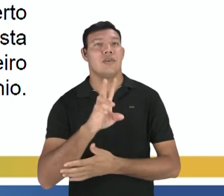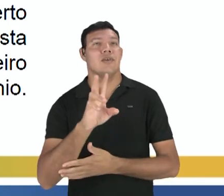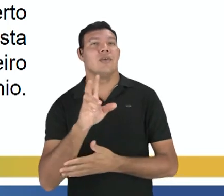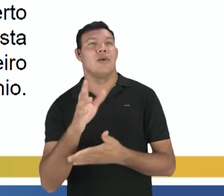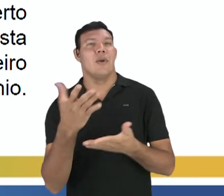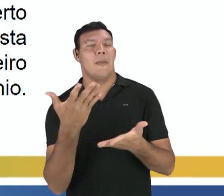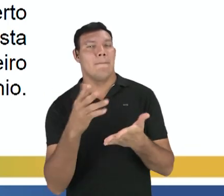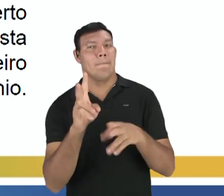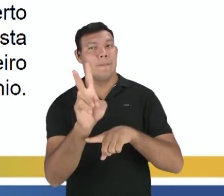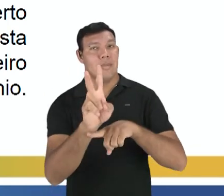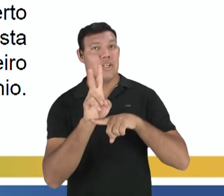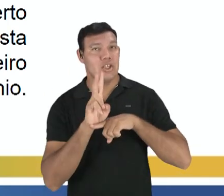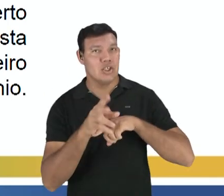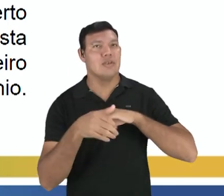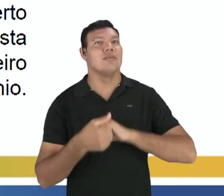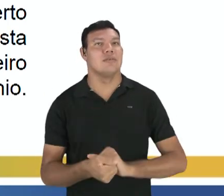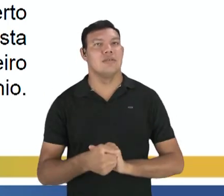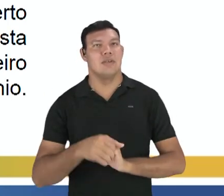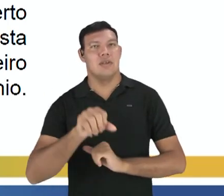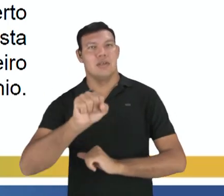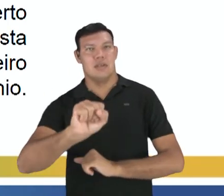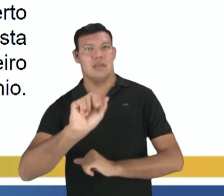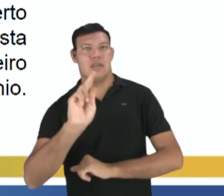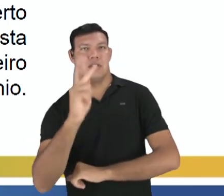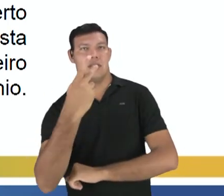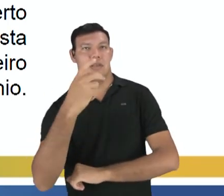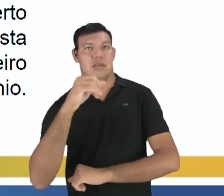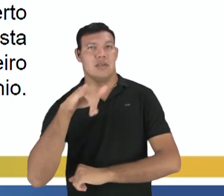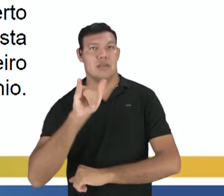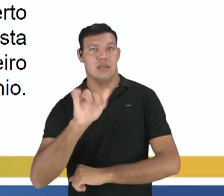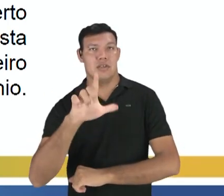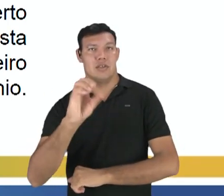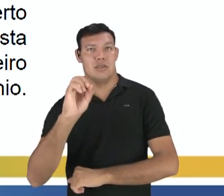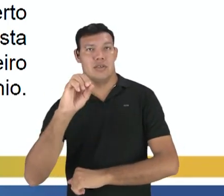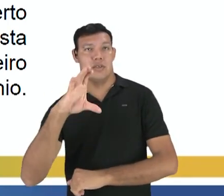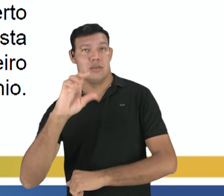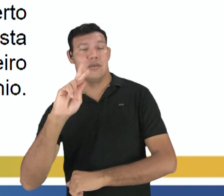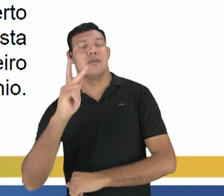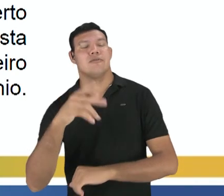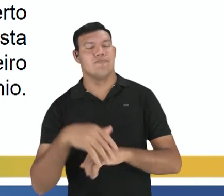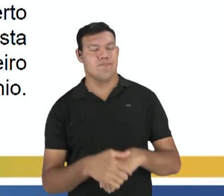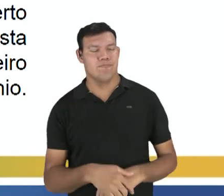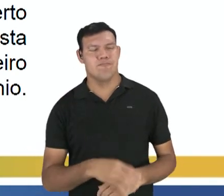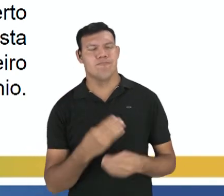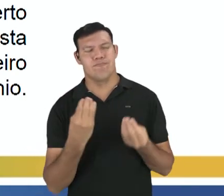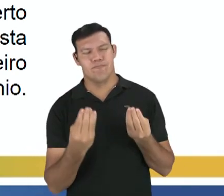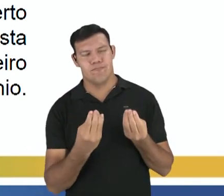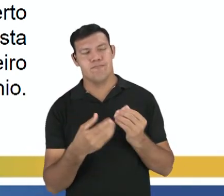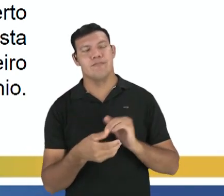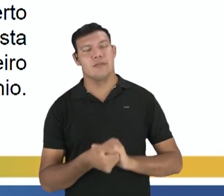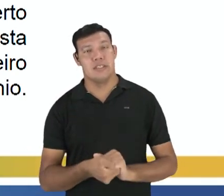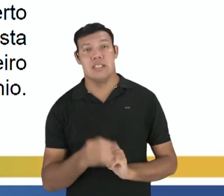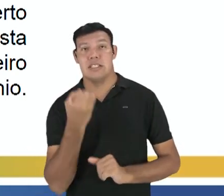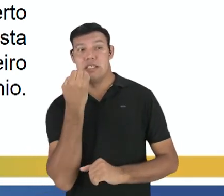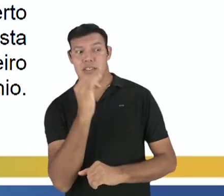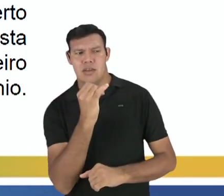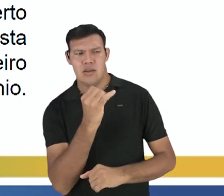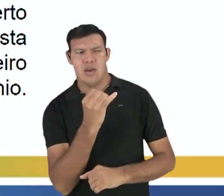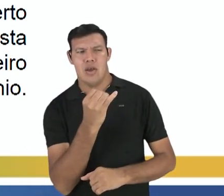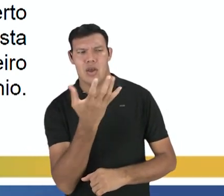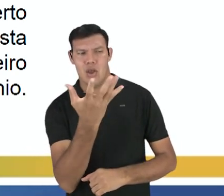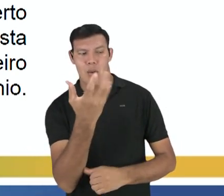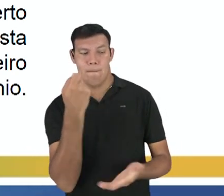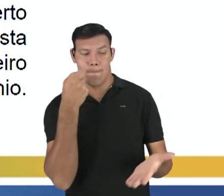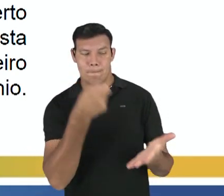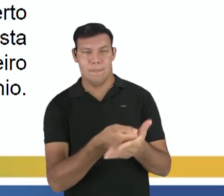ao agiota judeu Shylock. No entanto, ele impõe uma estranha condição. Se ele não receber seu